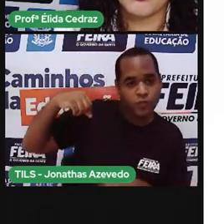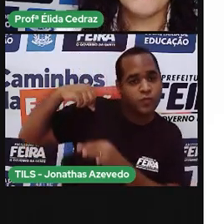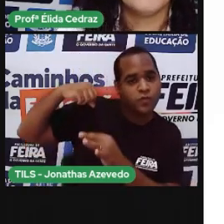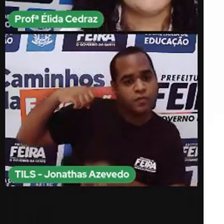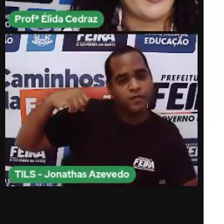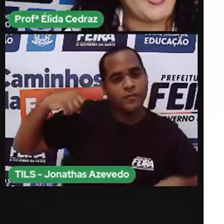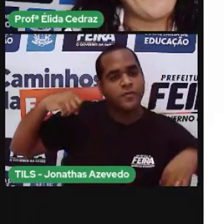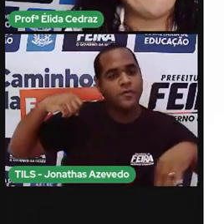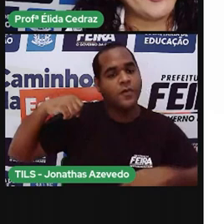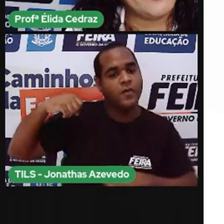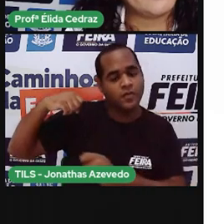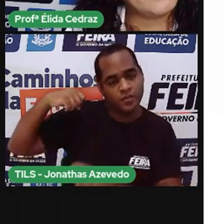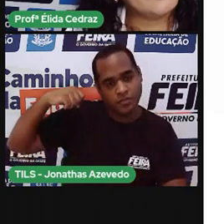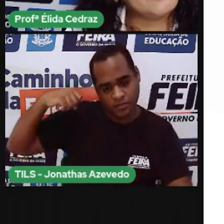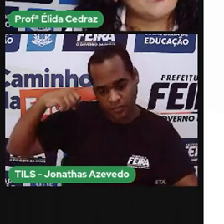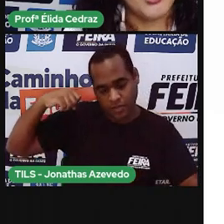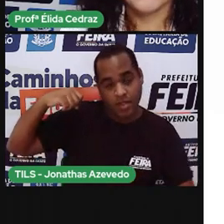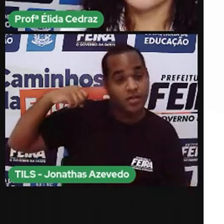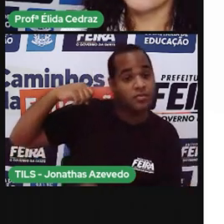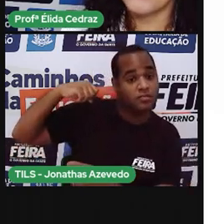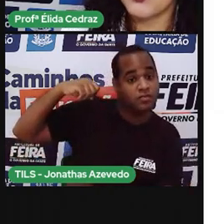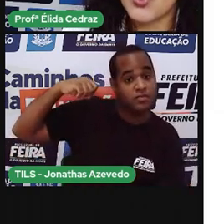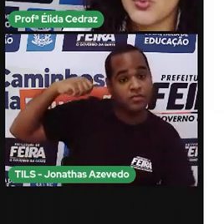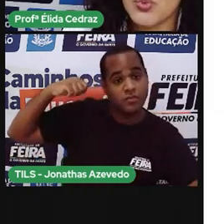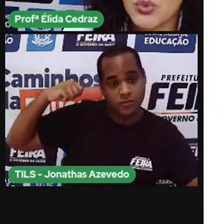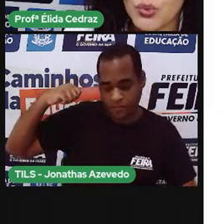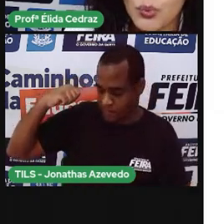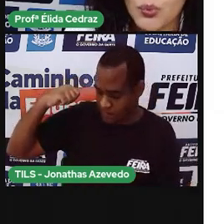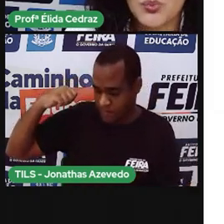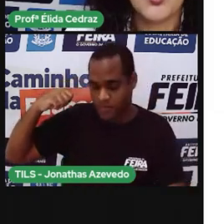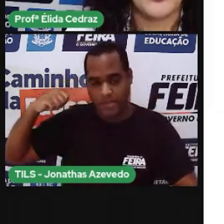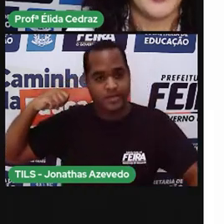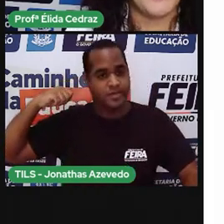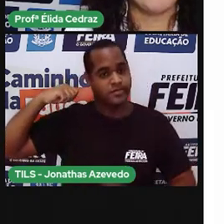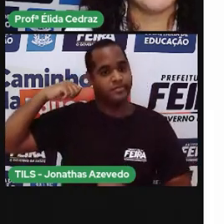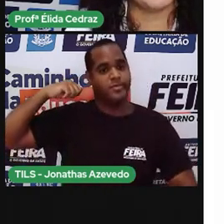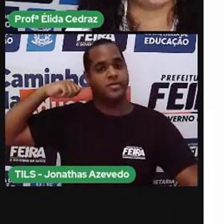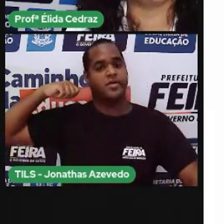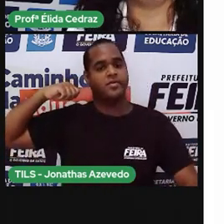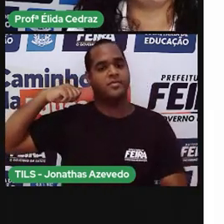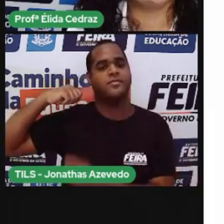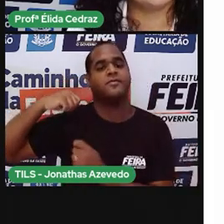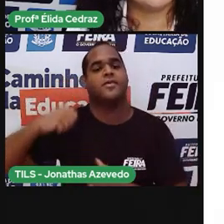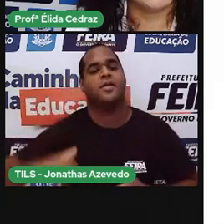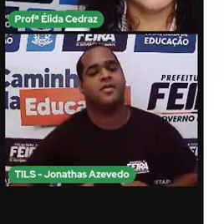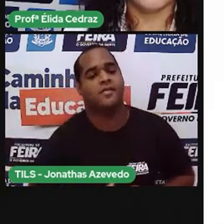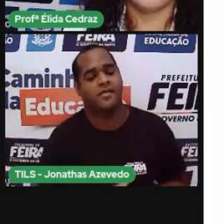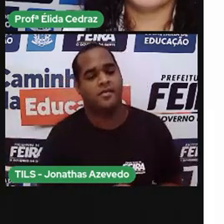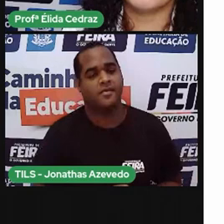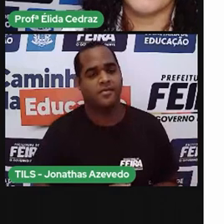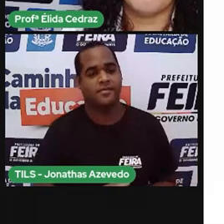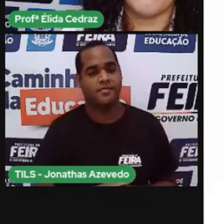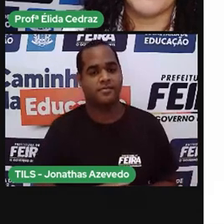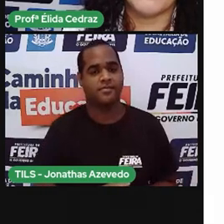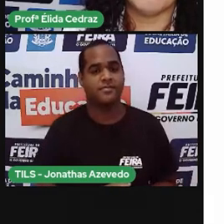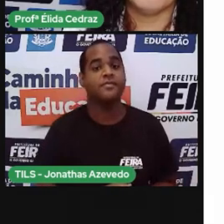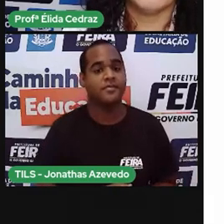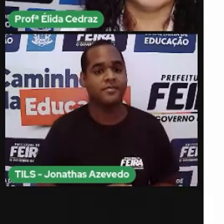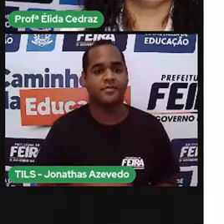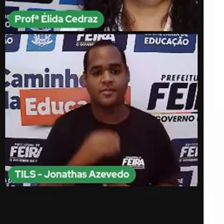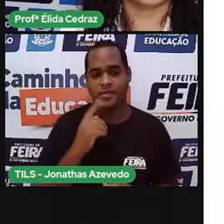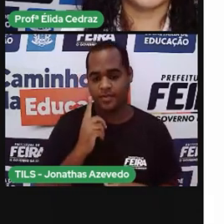zumzumzum saber tão uns 11 de cão o